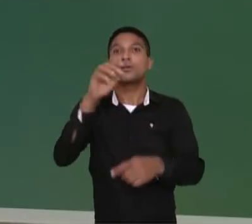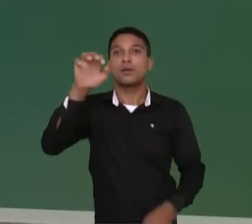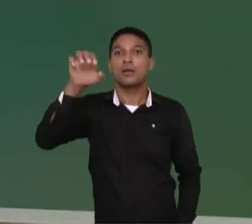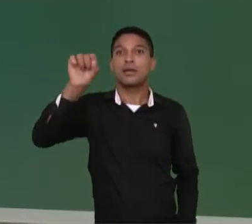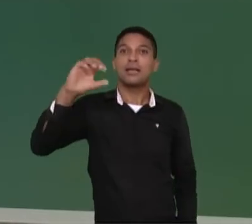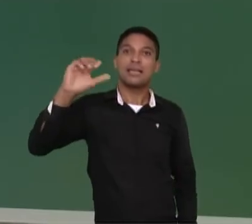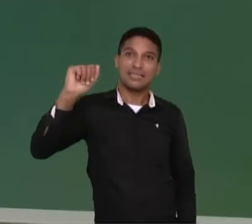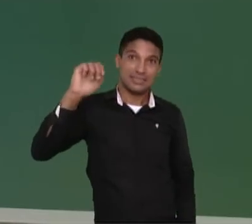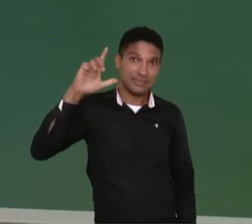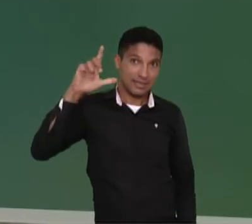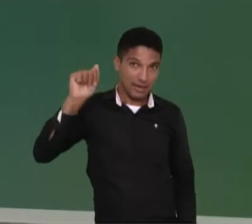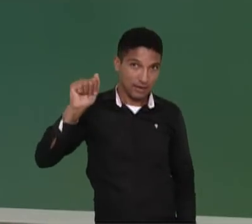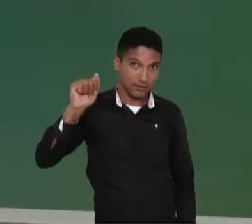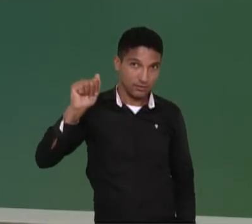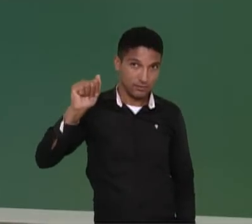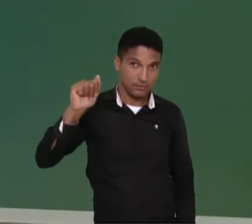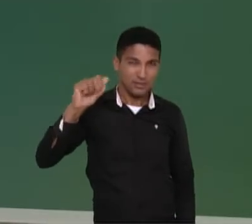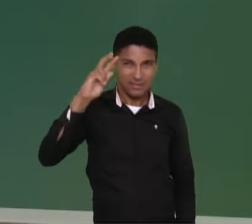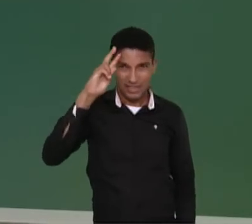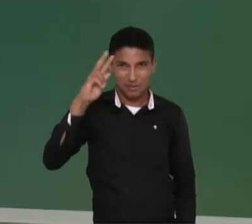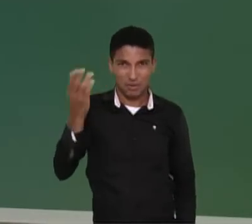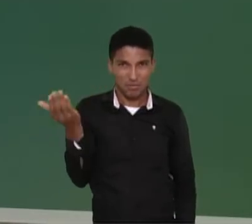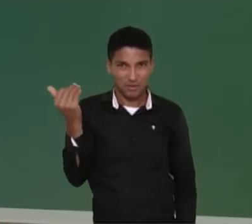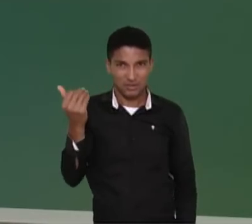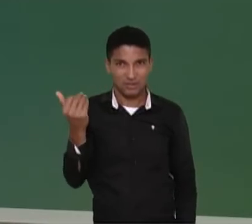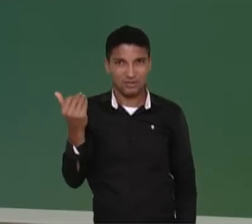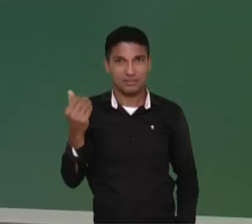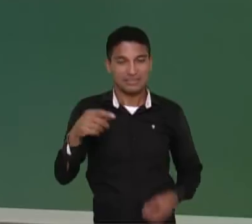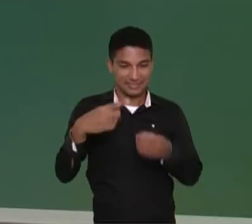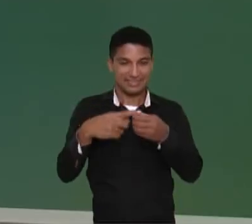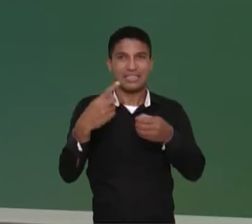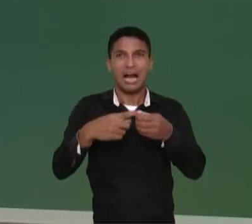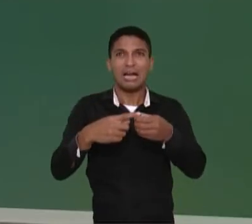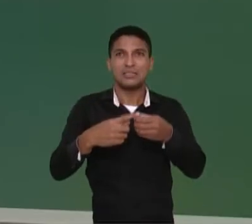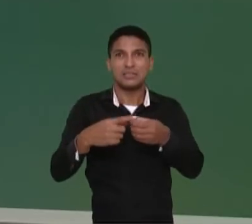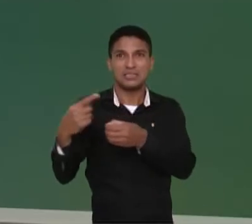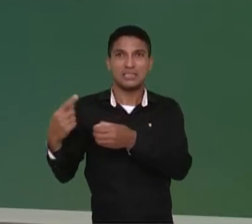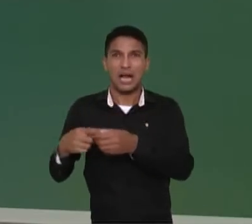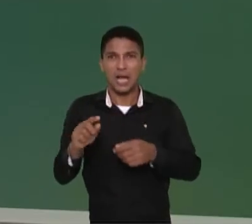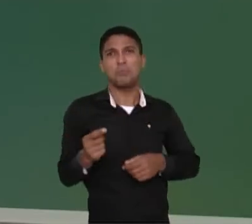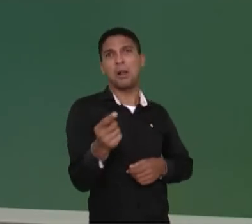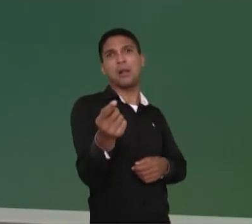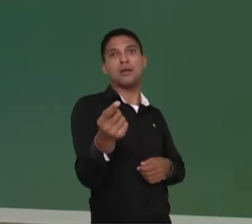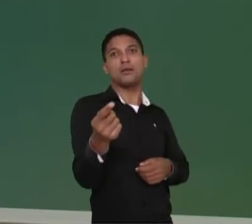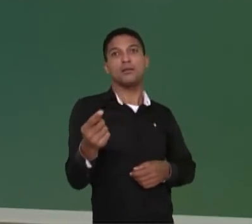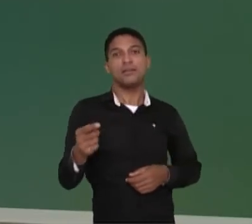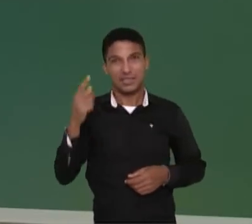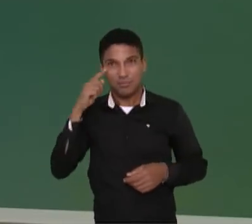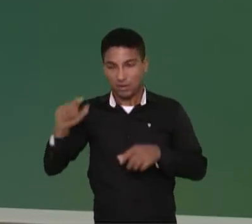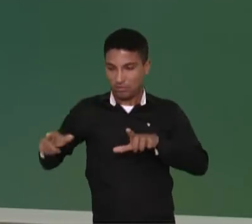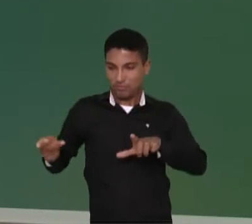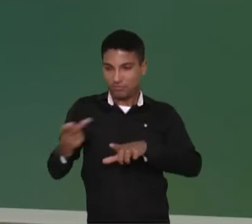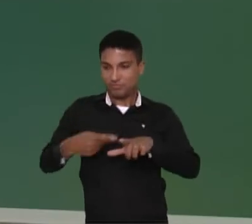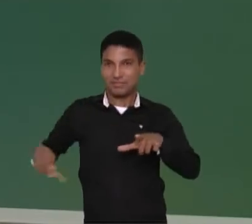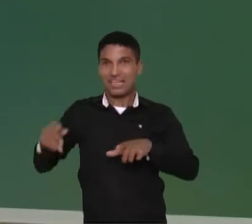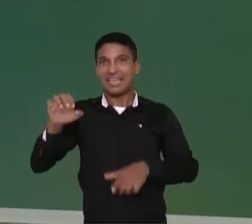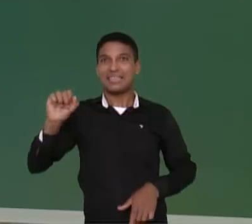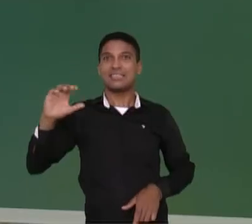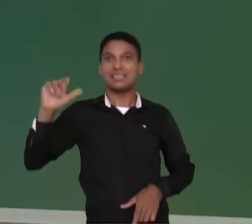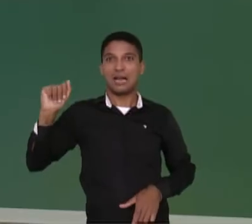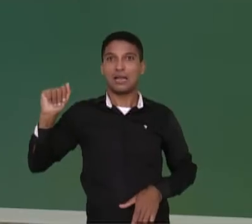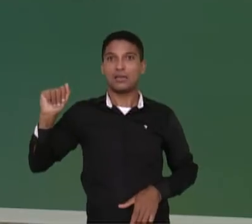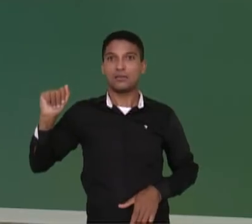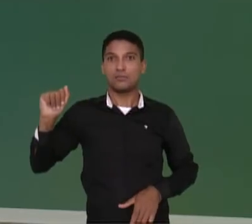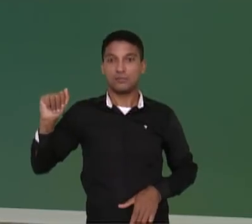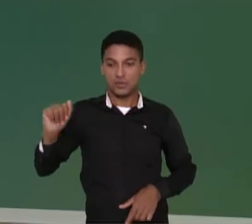Rio de Janeiro. E aí eu consigo comparar também a altura da porta com a altura da porta na maquete com a altura